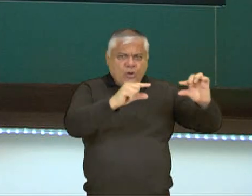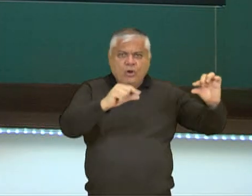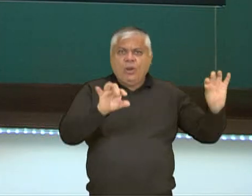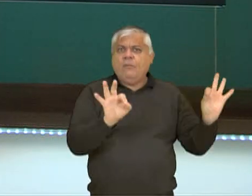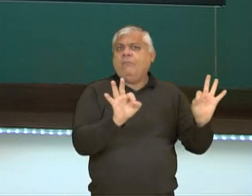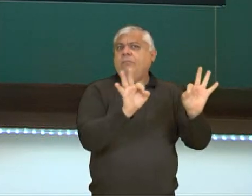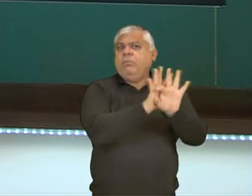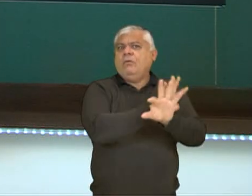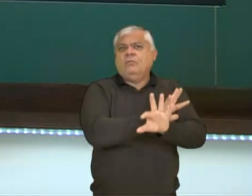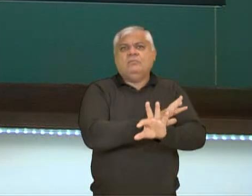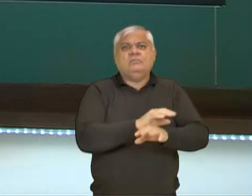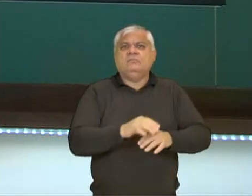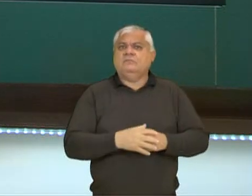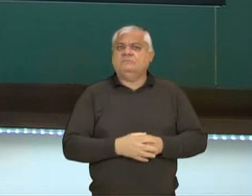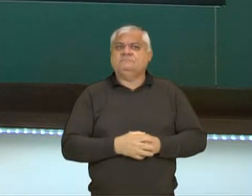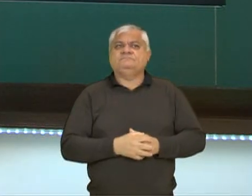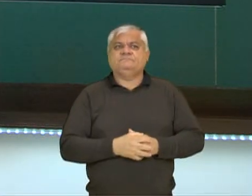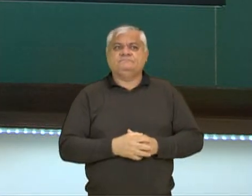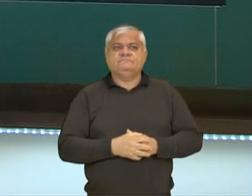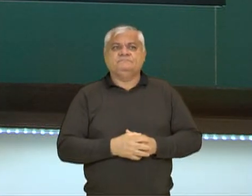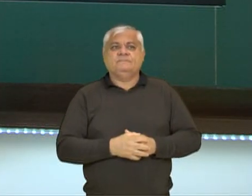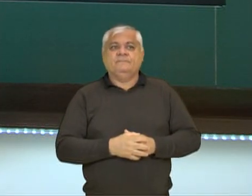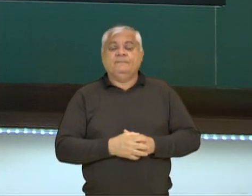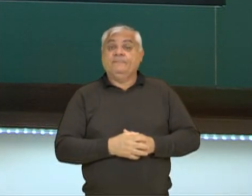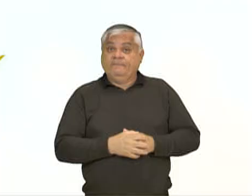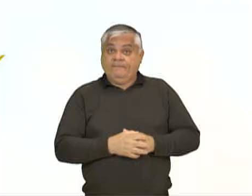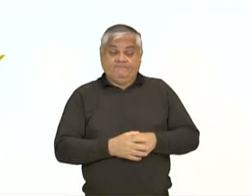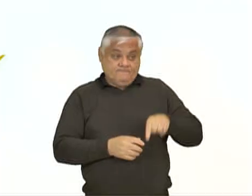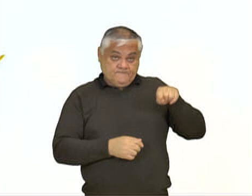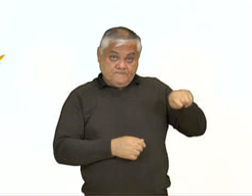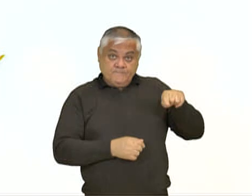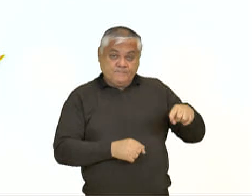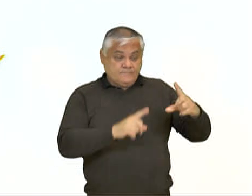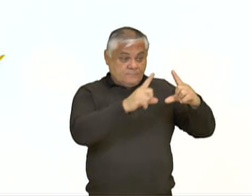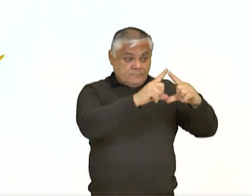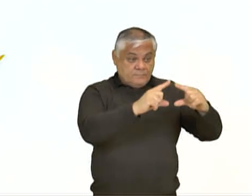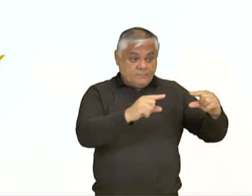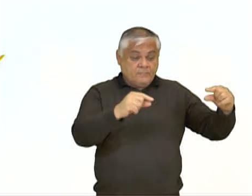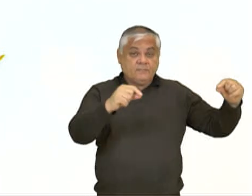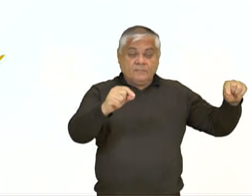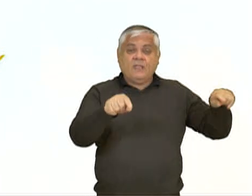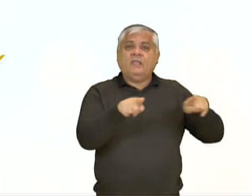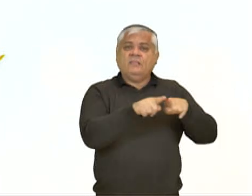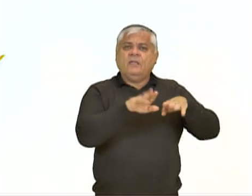completo dos nematódeos. Muito bem. Os nematódeos possuem uma epiderme